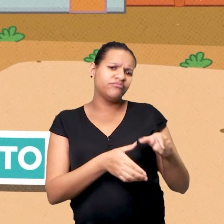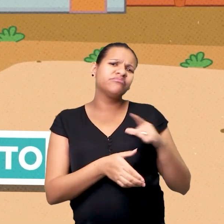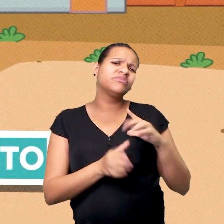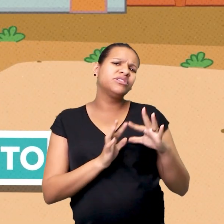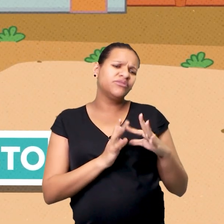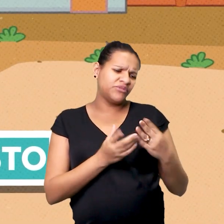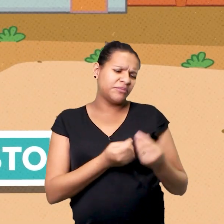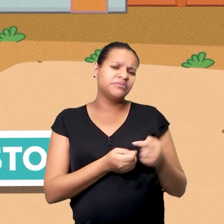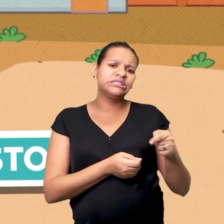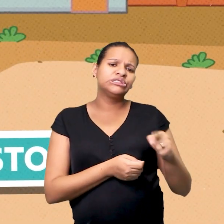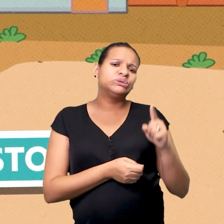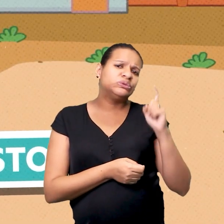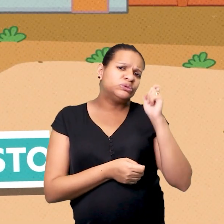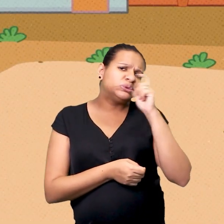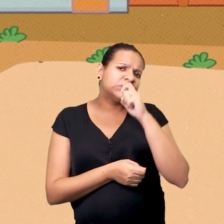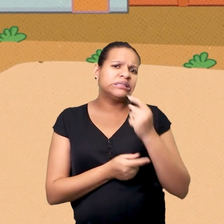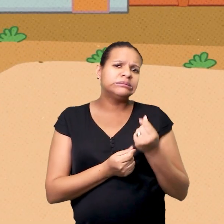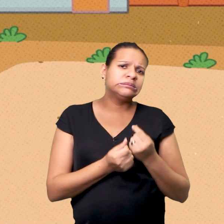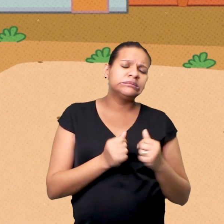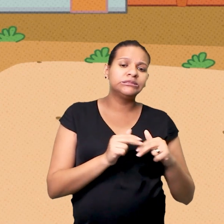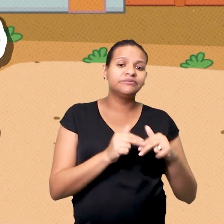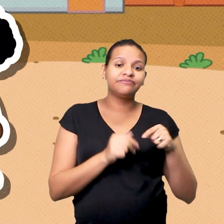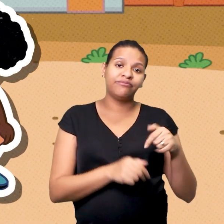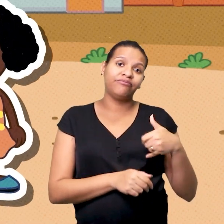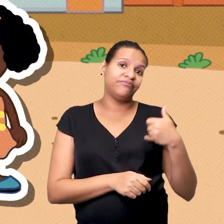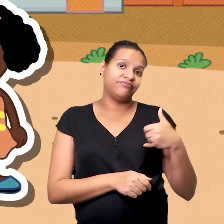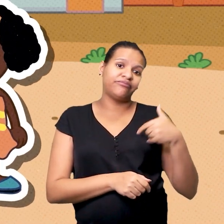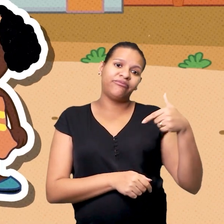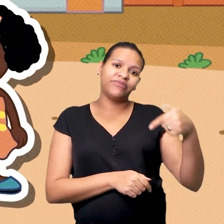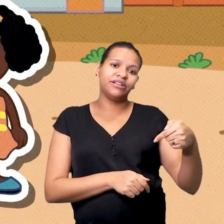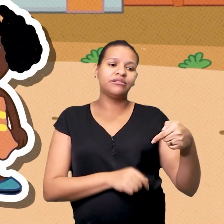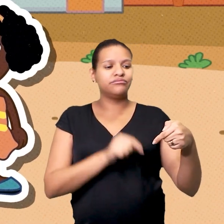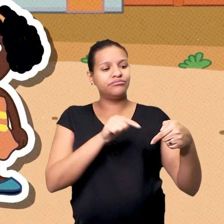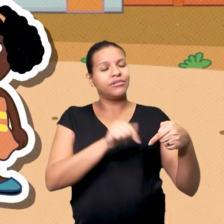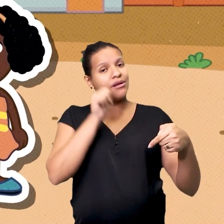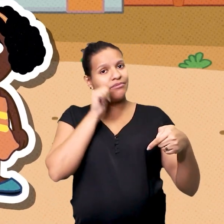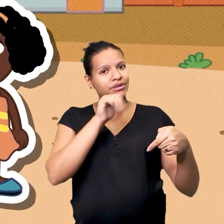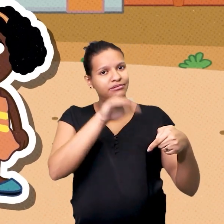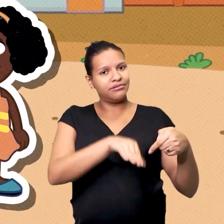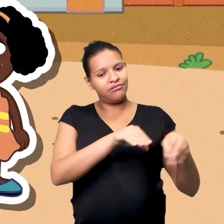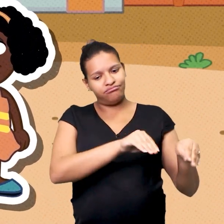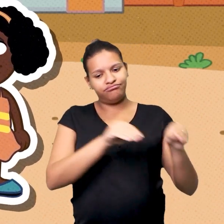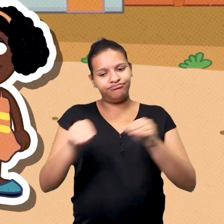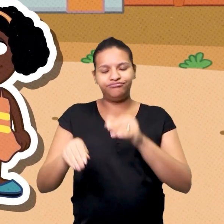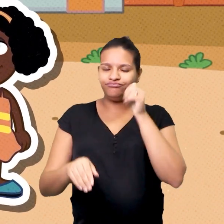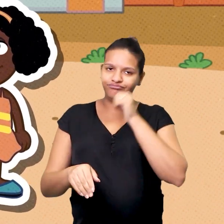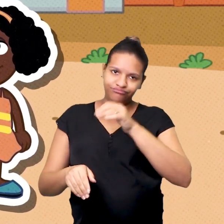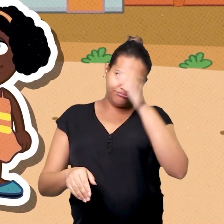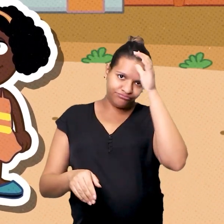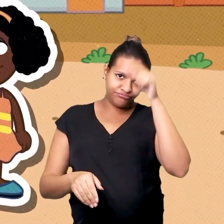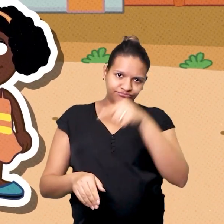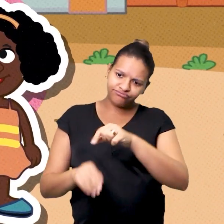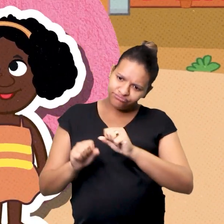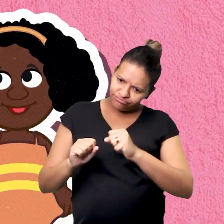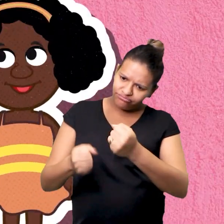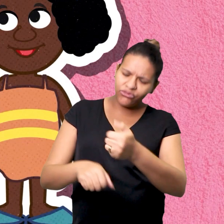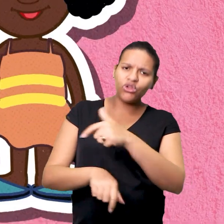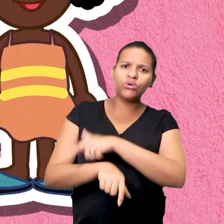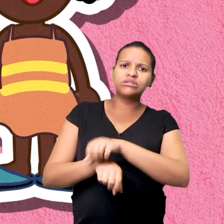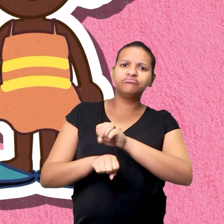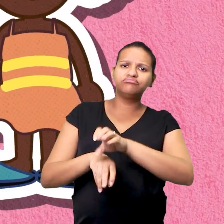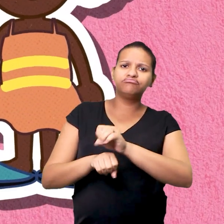dificuldades. Então, aos sete anos, ela foi morar com uma tia, que se dedicou a cuidar da educação dela.